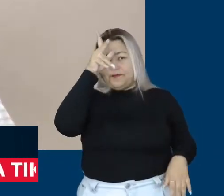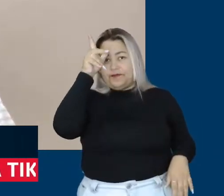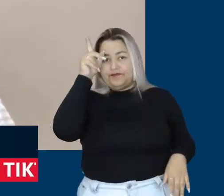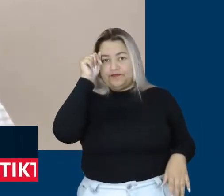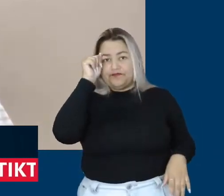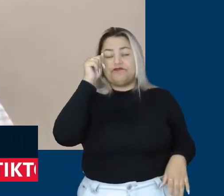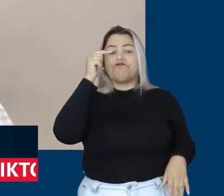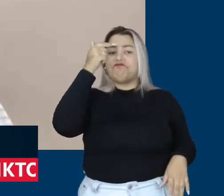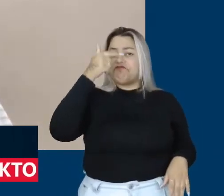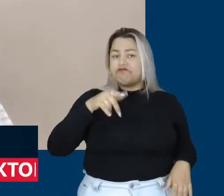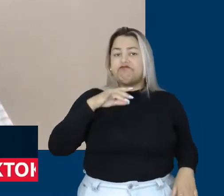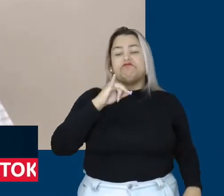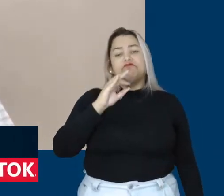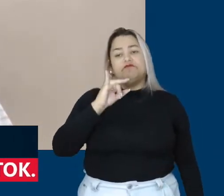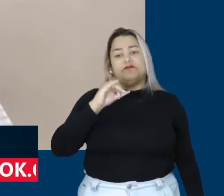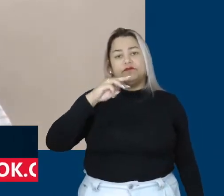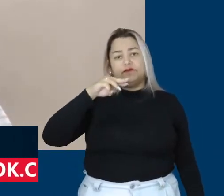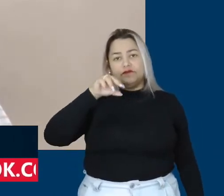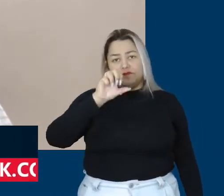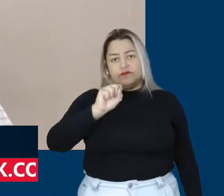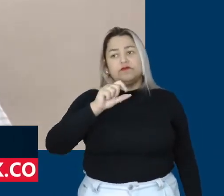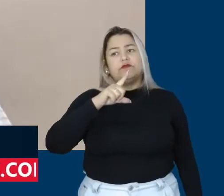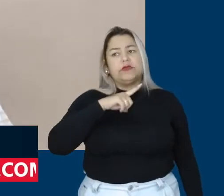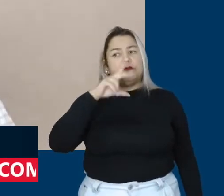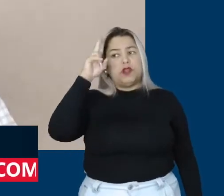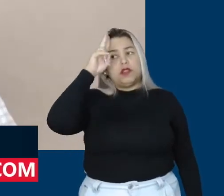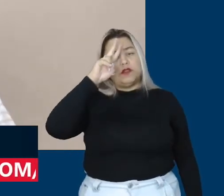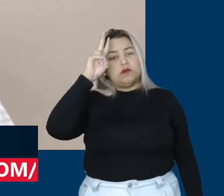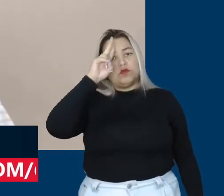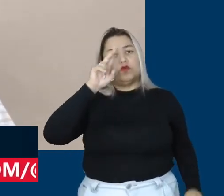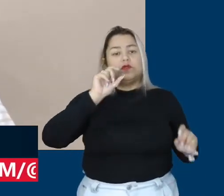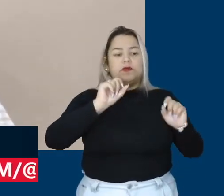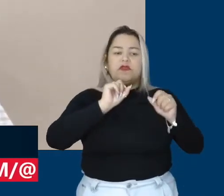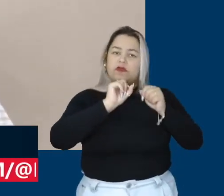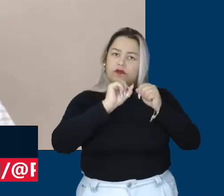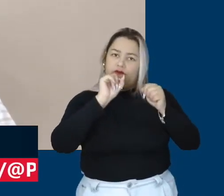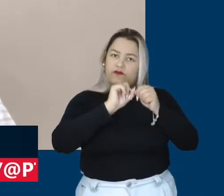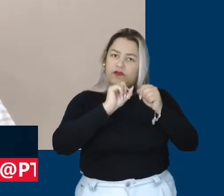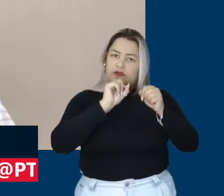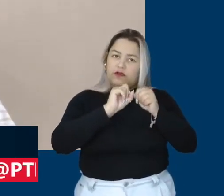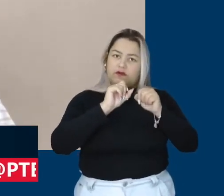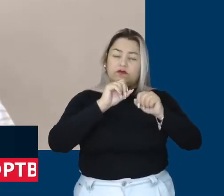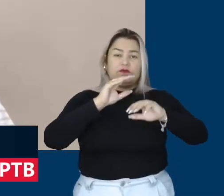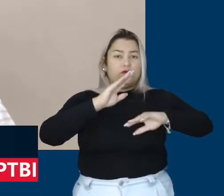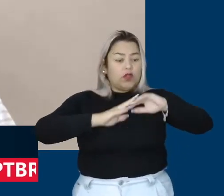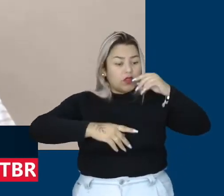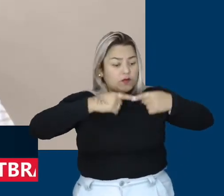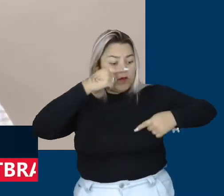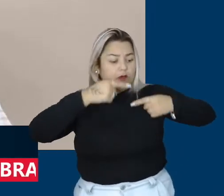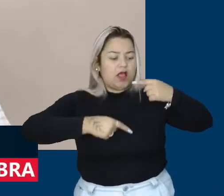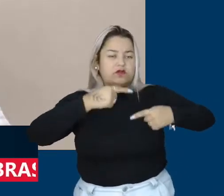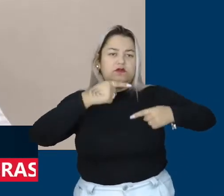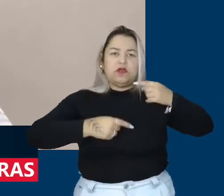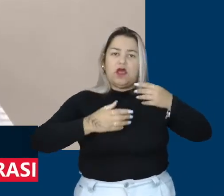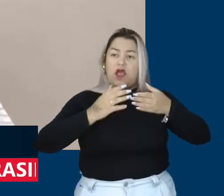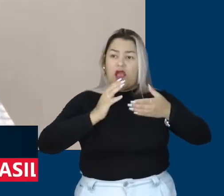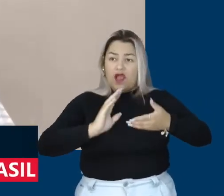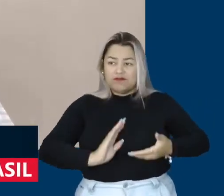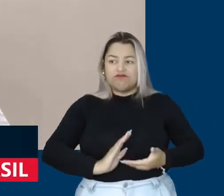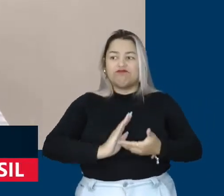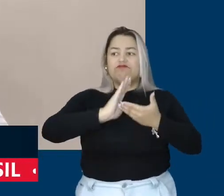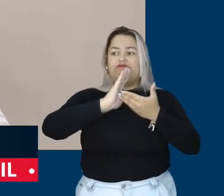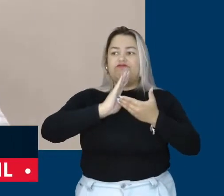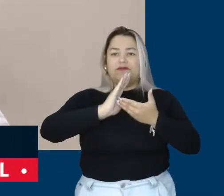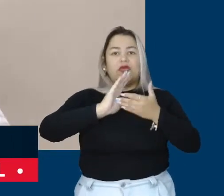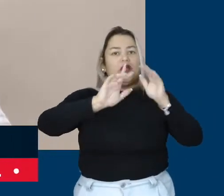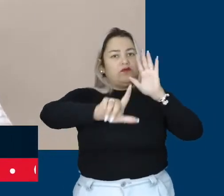os outros biomas, como você bem lembrou, e eu tenho levantado, realizei debates na Câmara sobre essa questão da Caatinga, tem um projeto